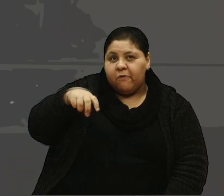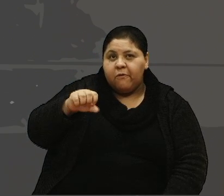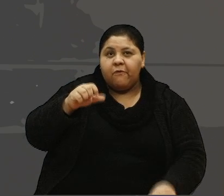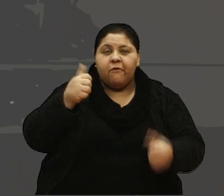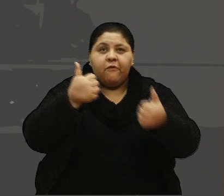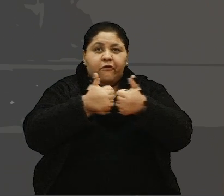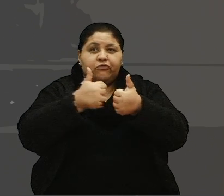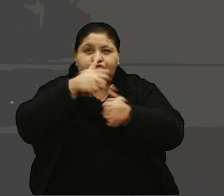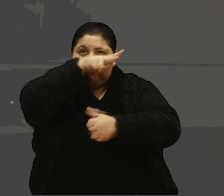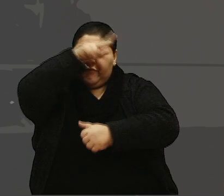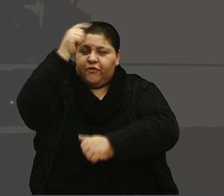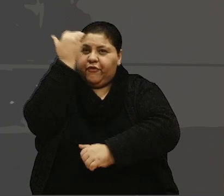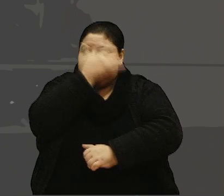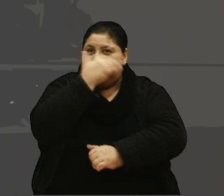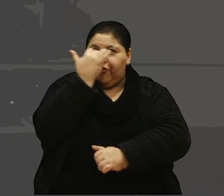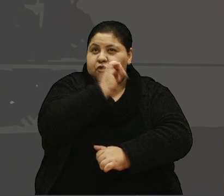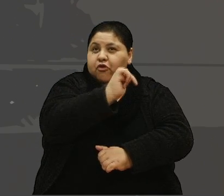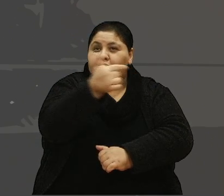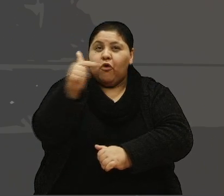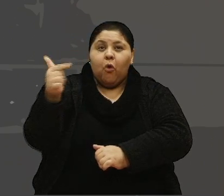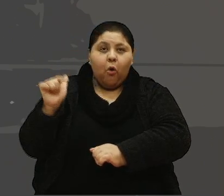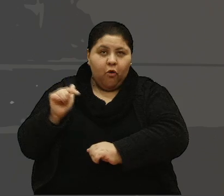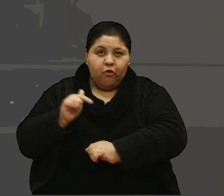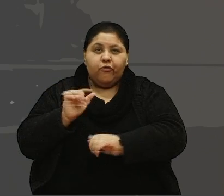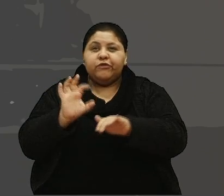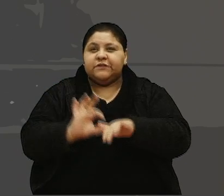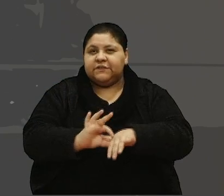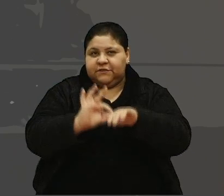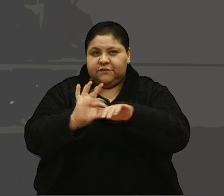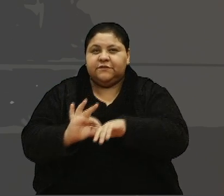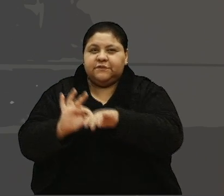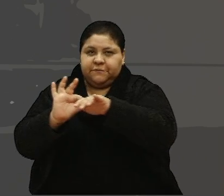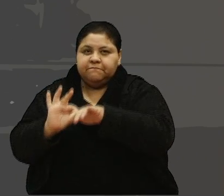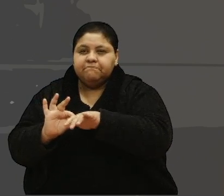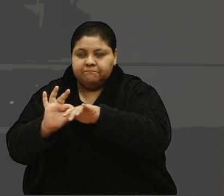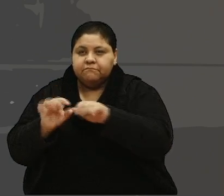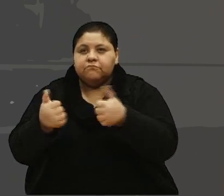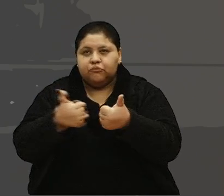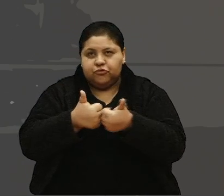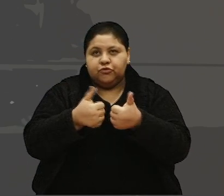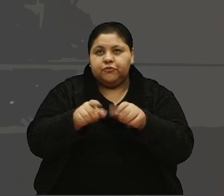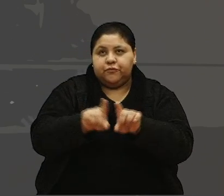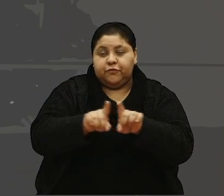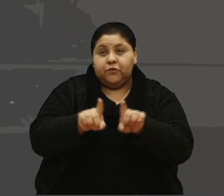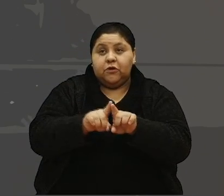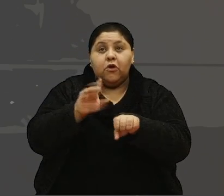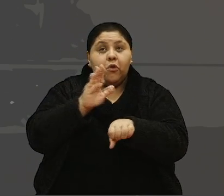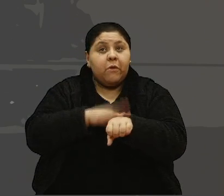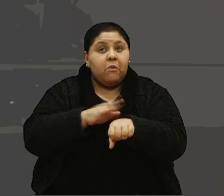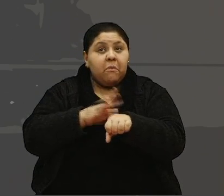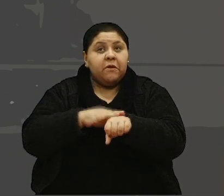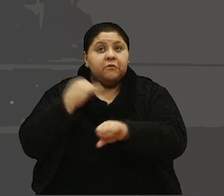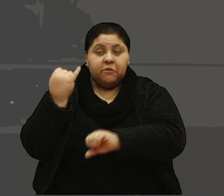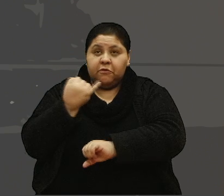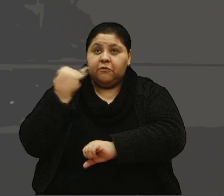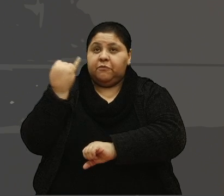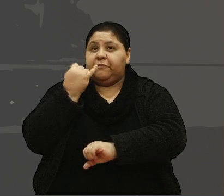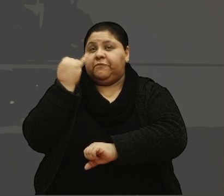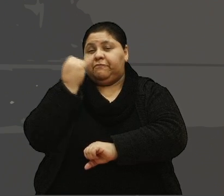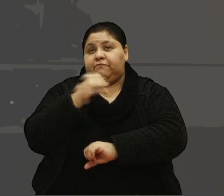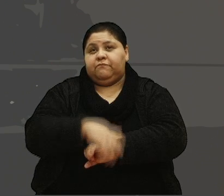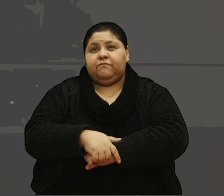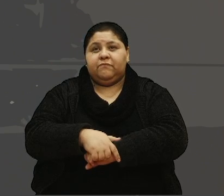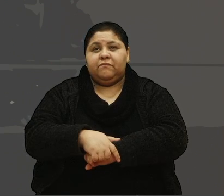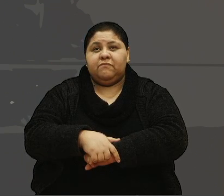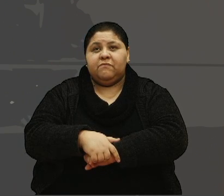prefeito Adiló, entre outras diversas lideranças, autoridades, para um momento histórico, do qual, lá